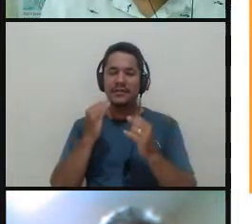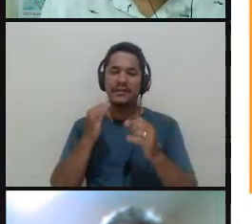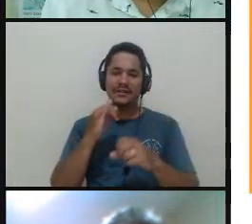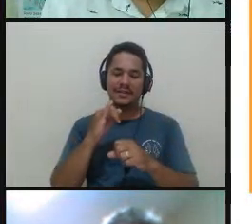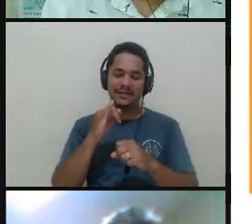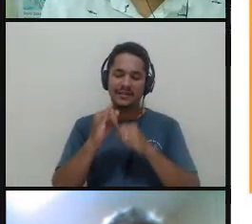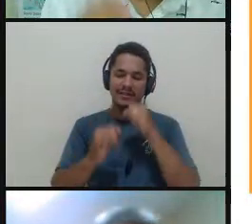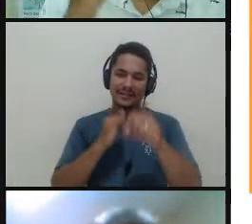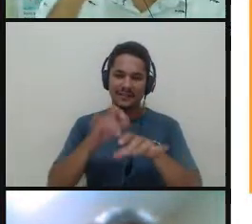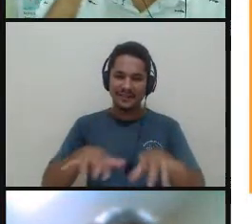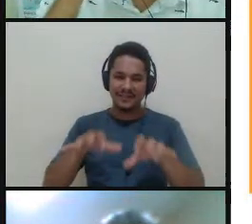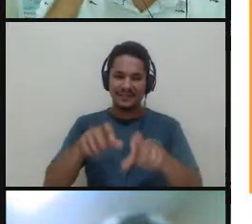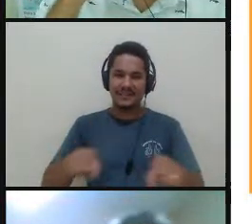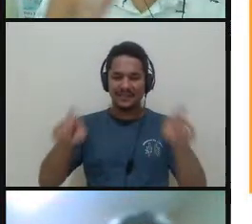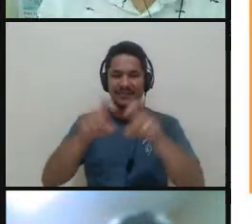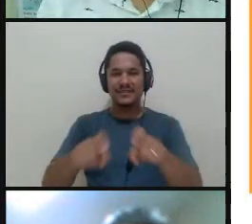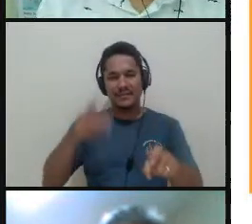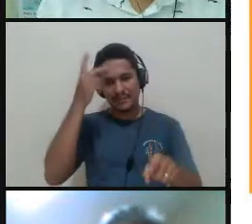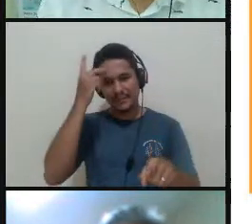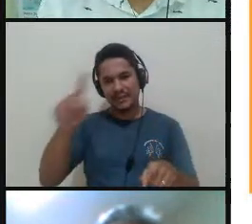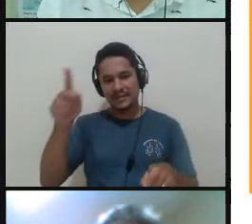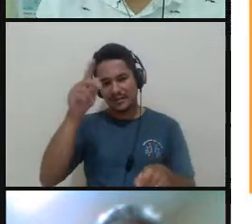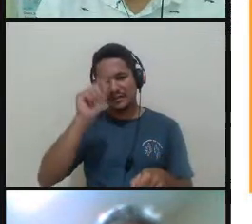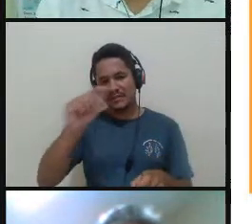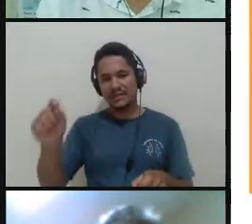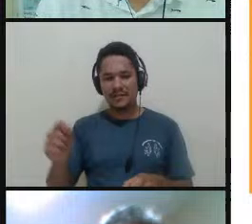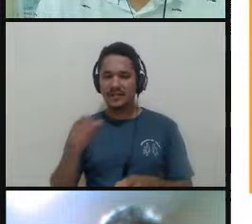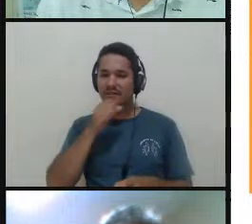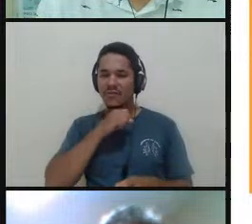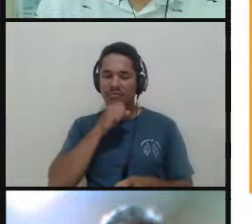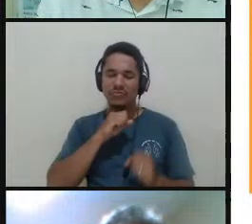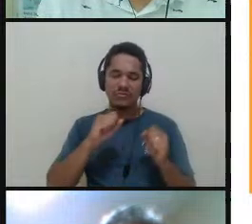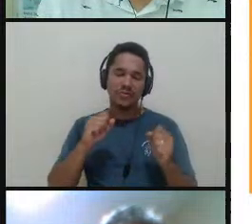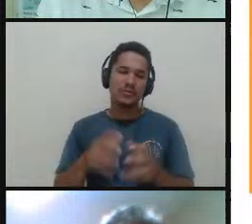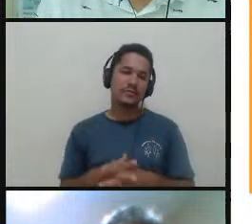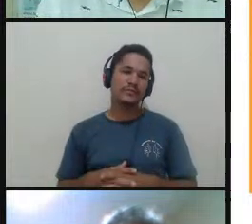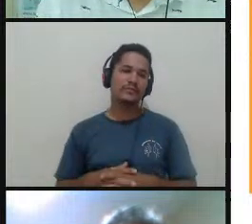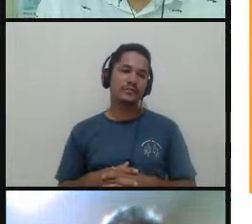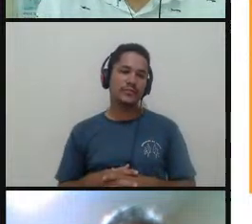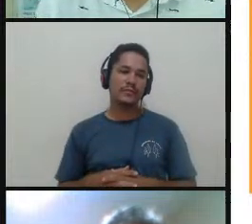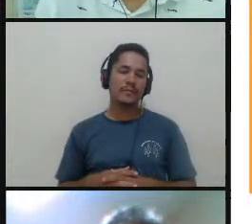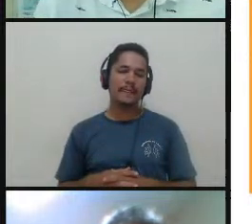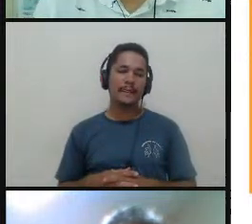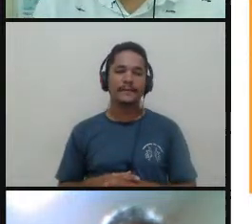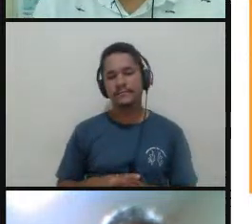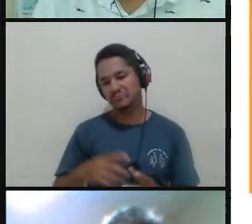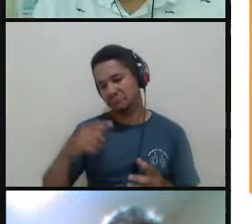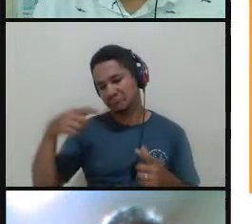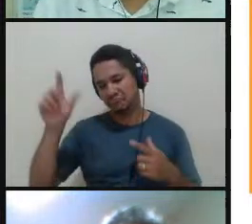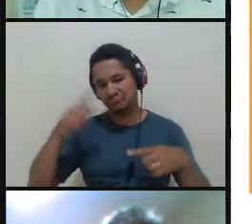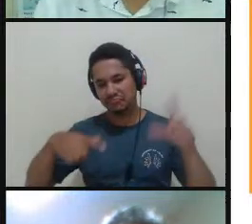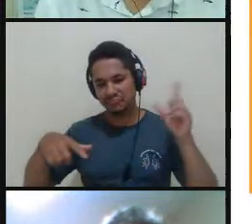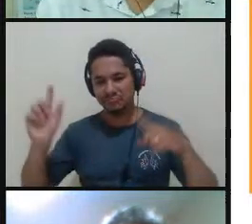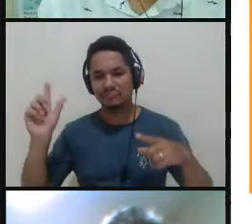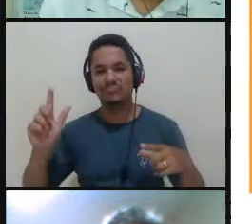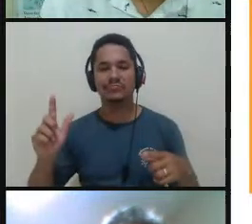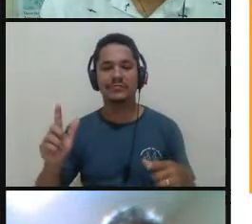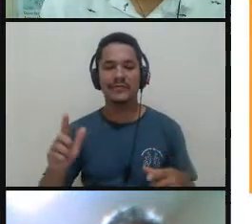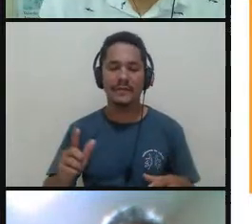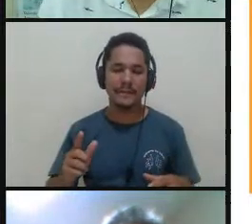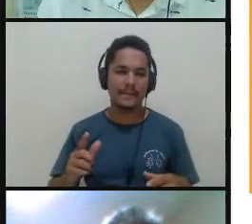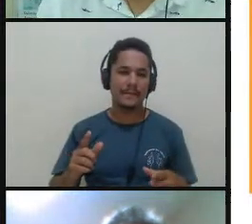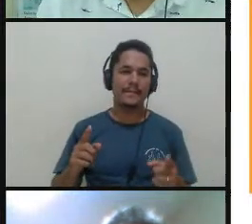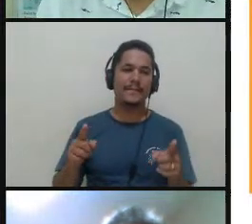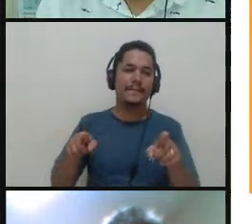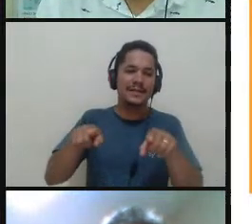Respondi, secretário? É isso mesmo? Ai, então pronto. E dentre outros parceiros que também trazem